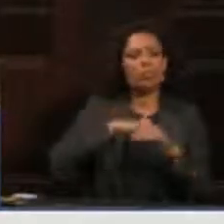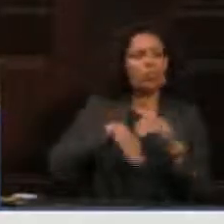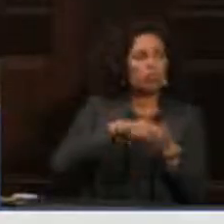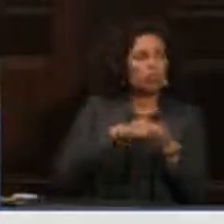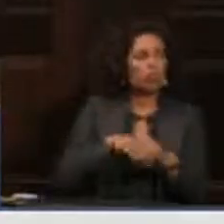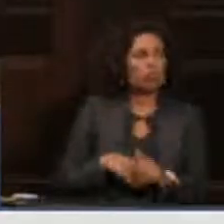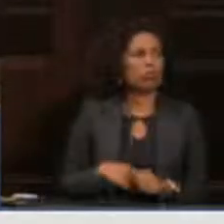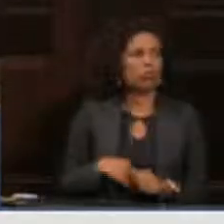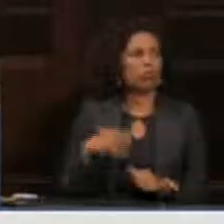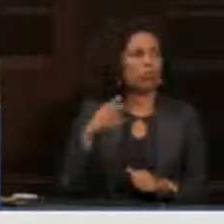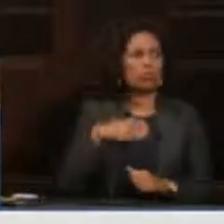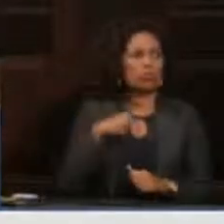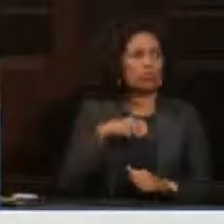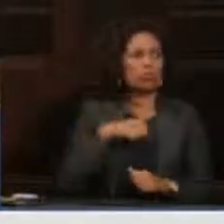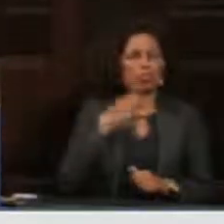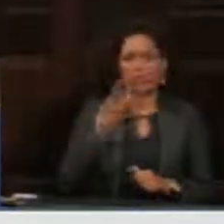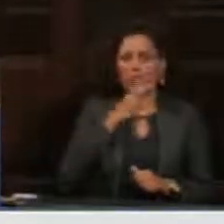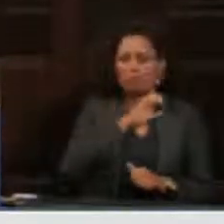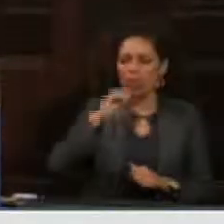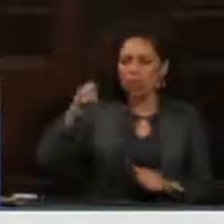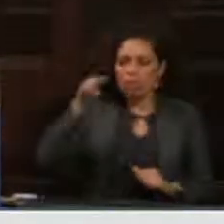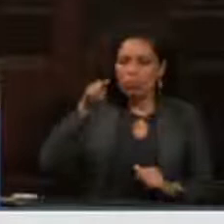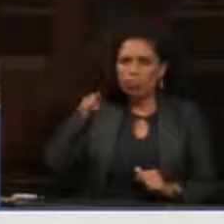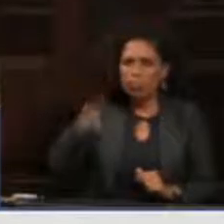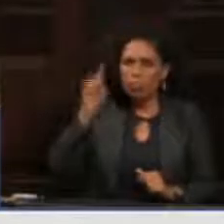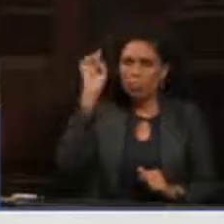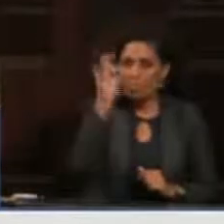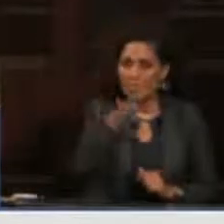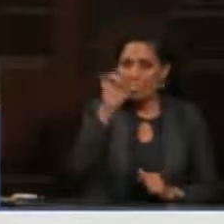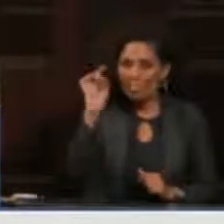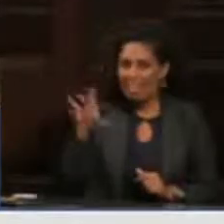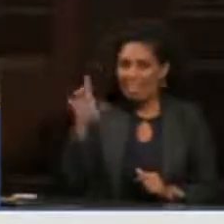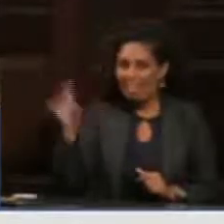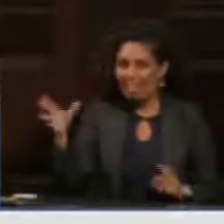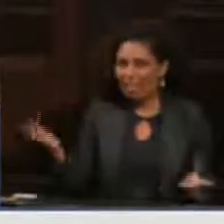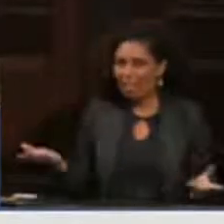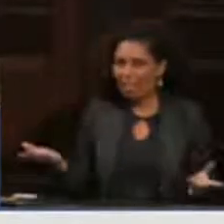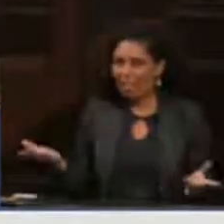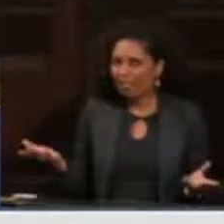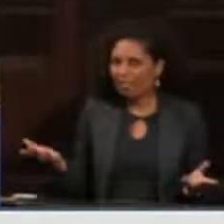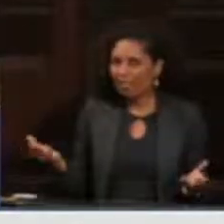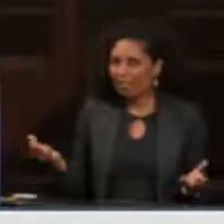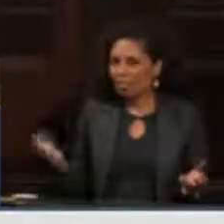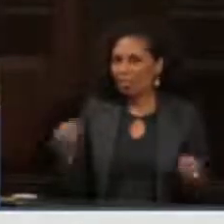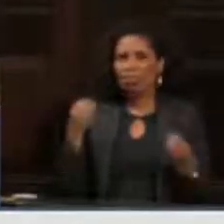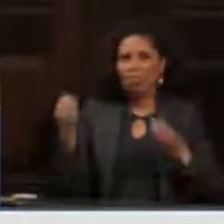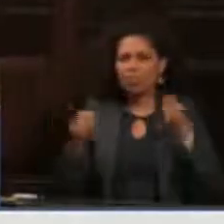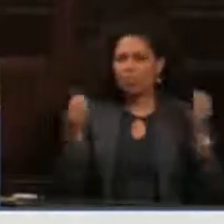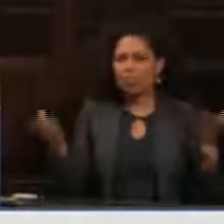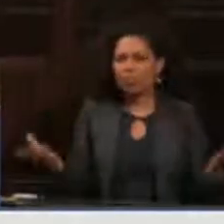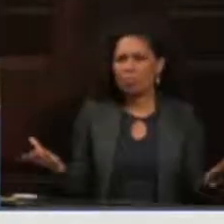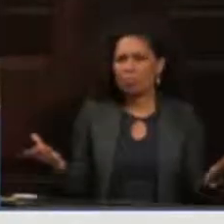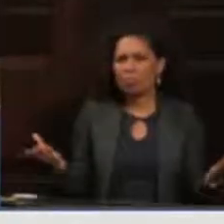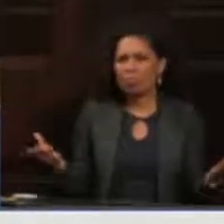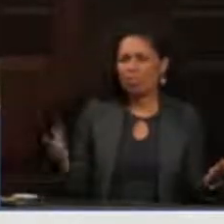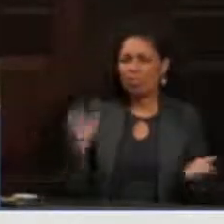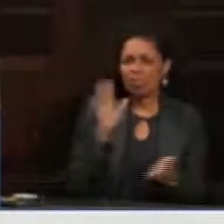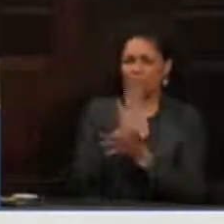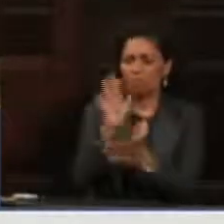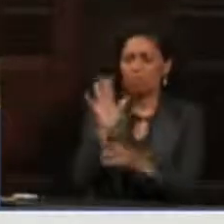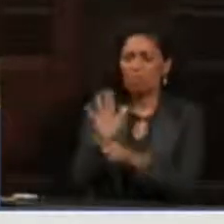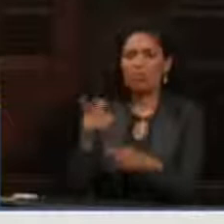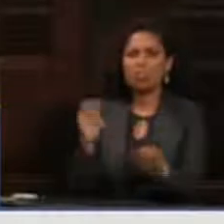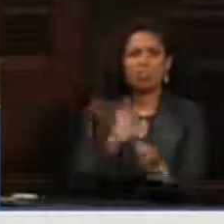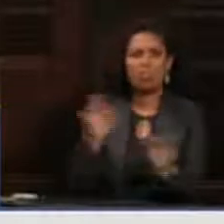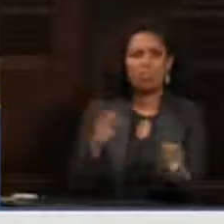você ter um custo de R$300 mil não faz sentido se você está pensando numa maior eficiência. E aí, obviamente,